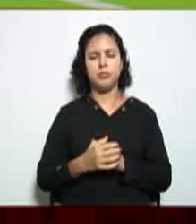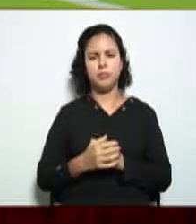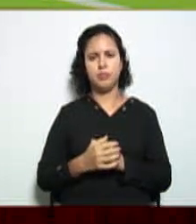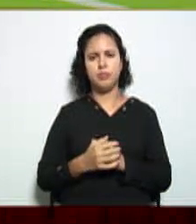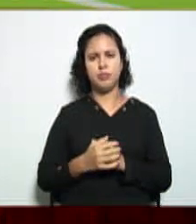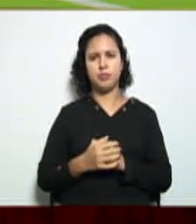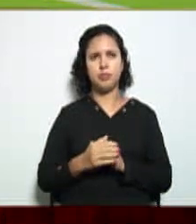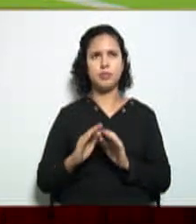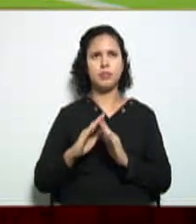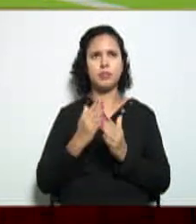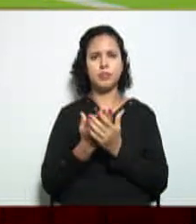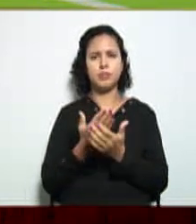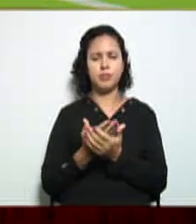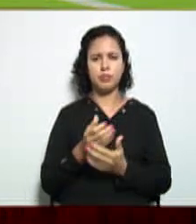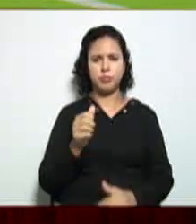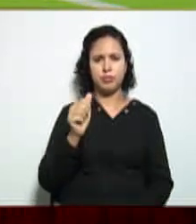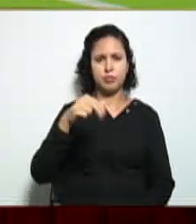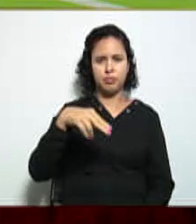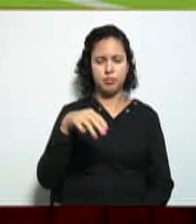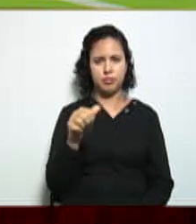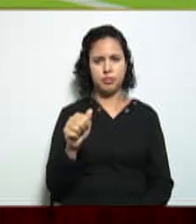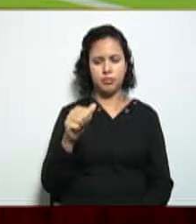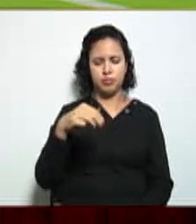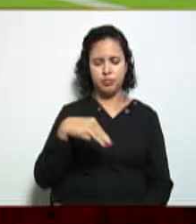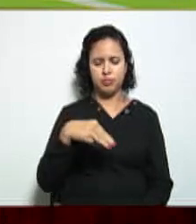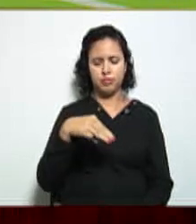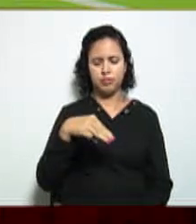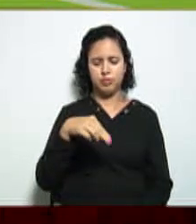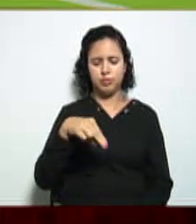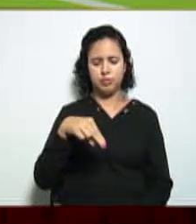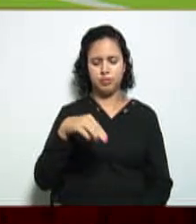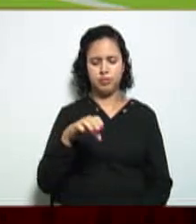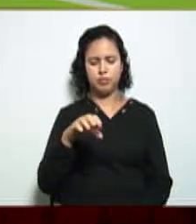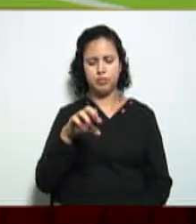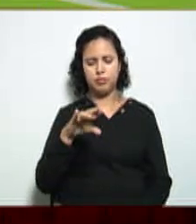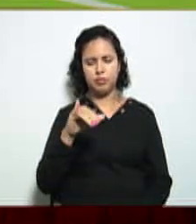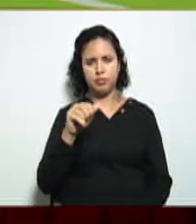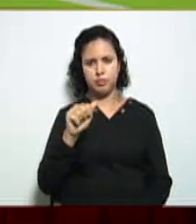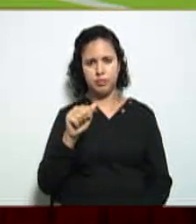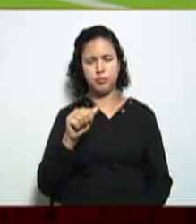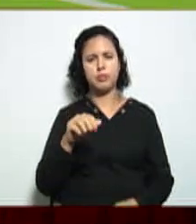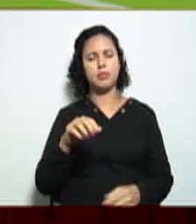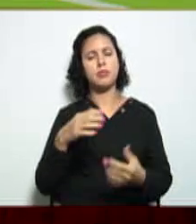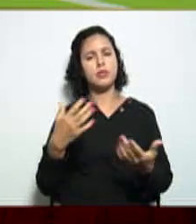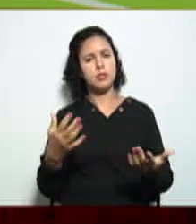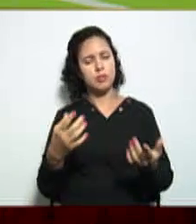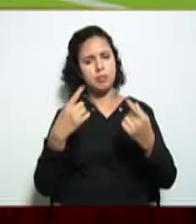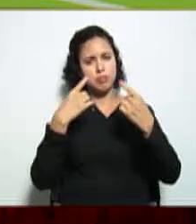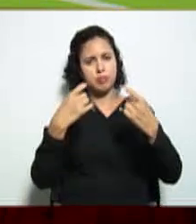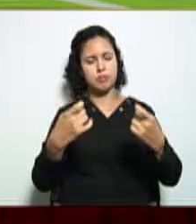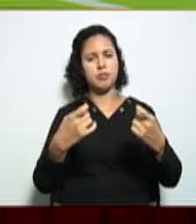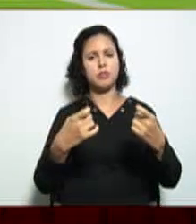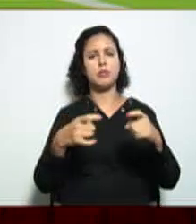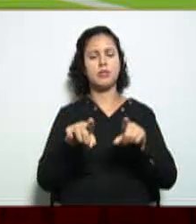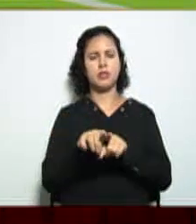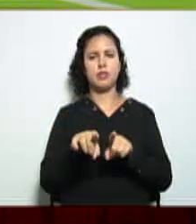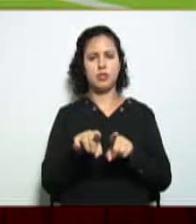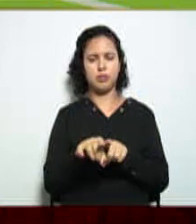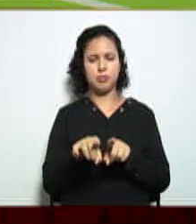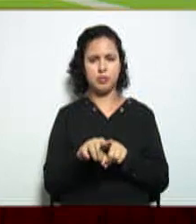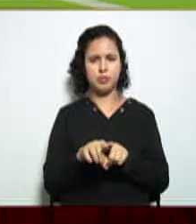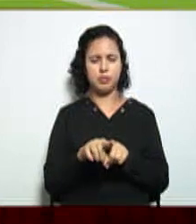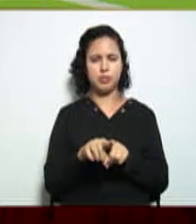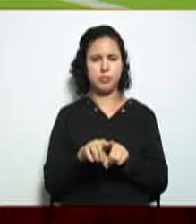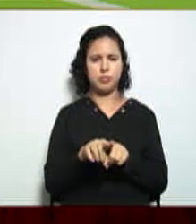O pessoal da escola Ana Nery, né, também estão ligados, mandaram. O pessoal da escola Papa